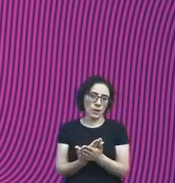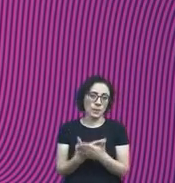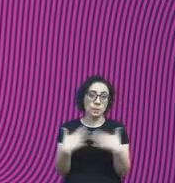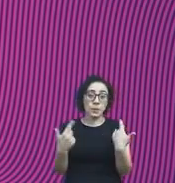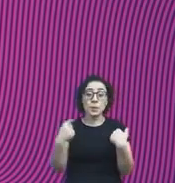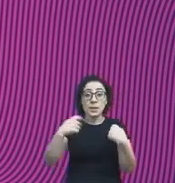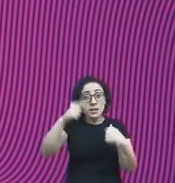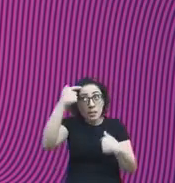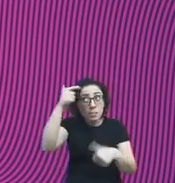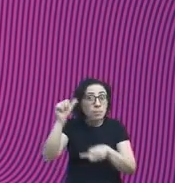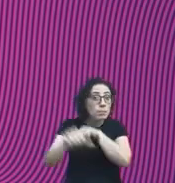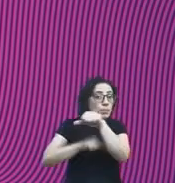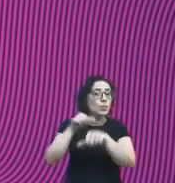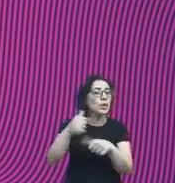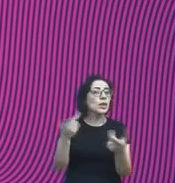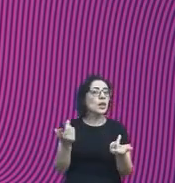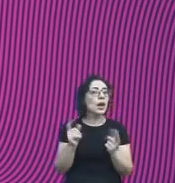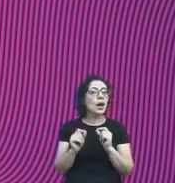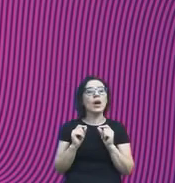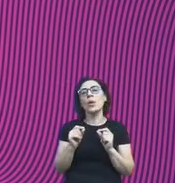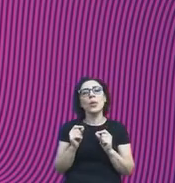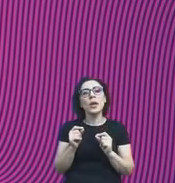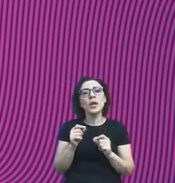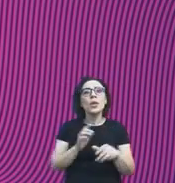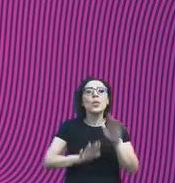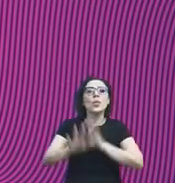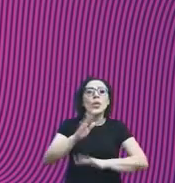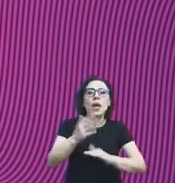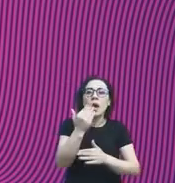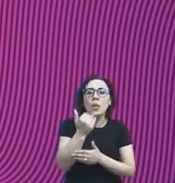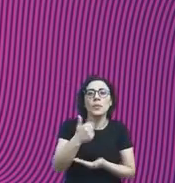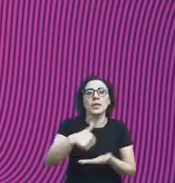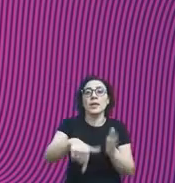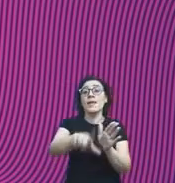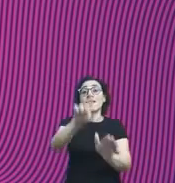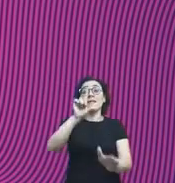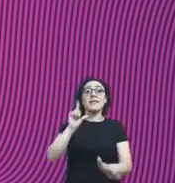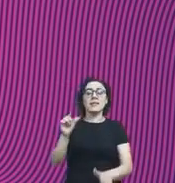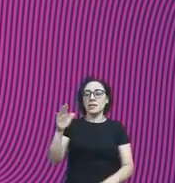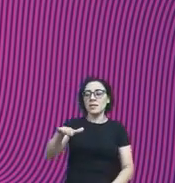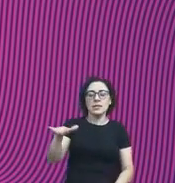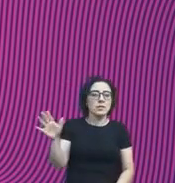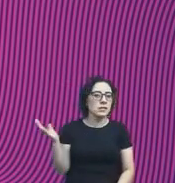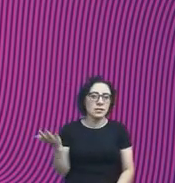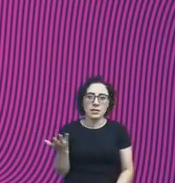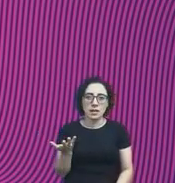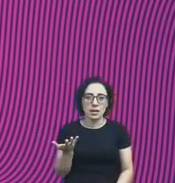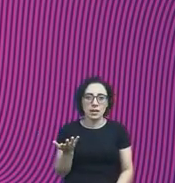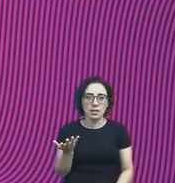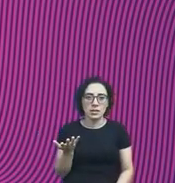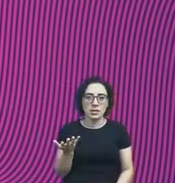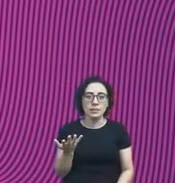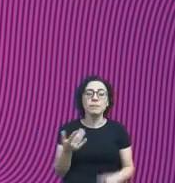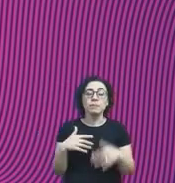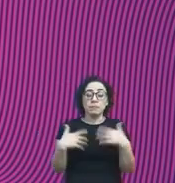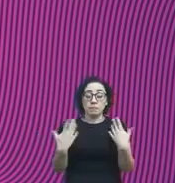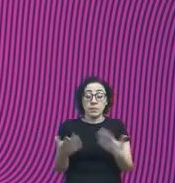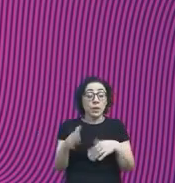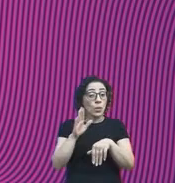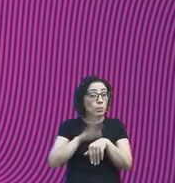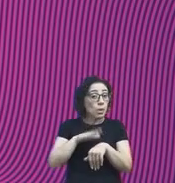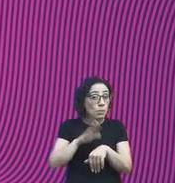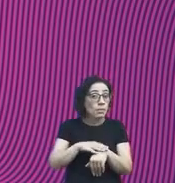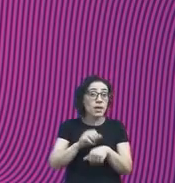suplementar demonstrou mais uma vez, nesse período de pandemia, a sua importância. Ele, de alguma forma, saiu